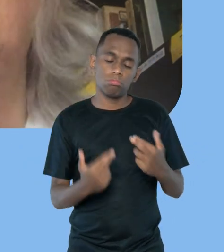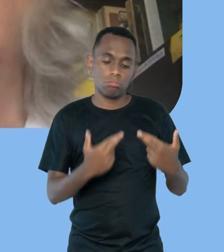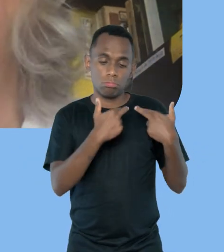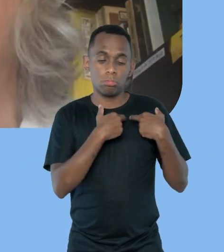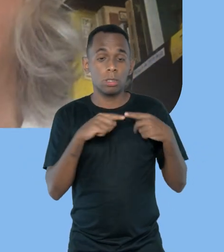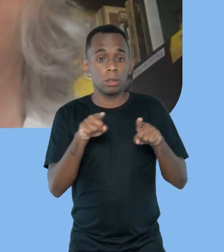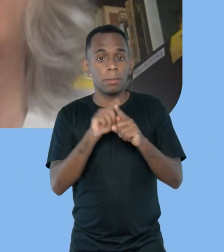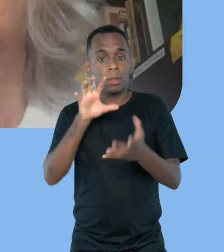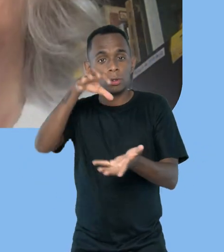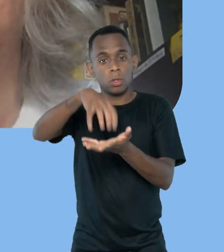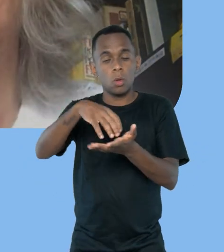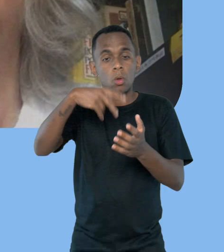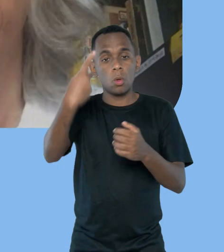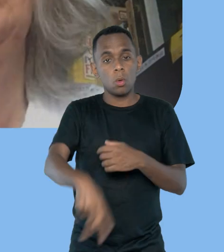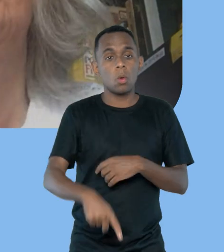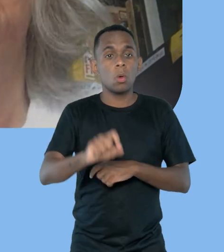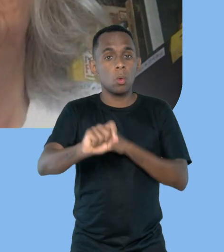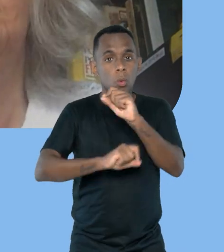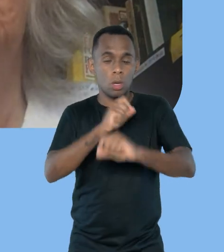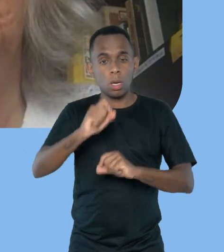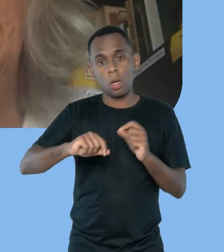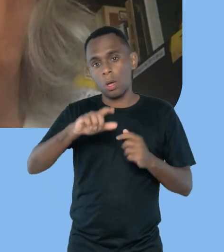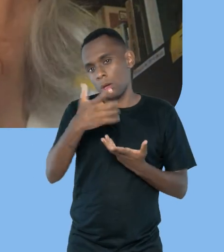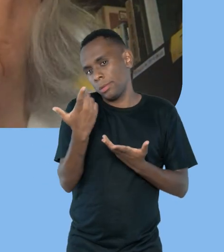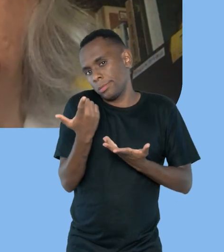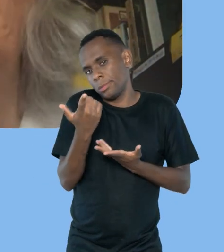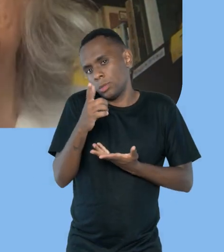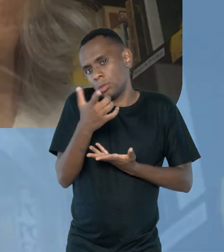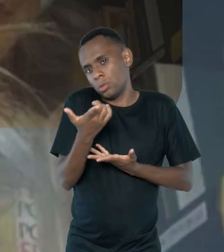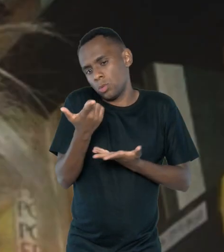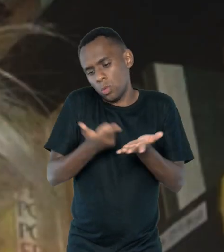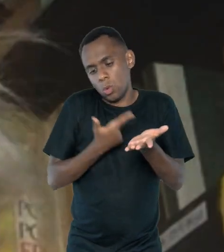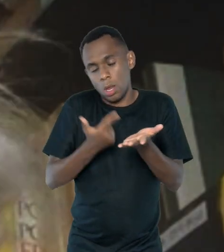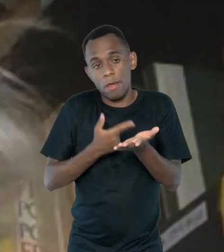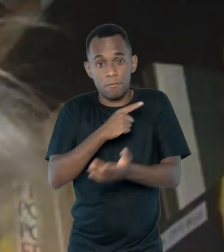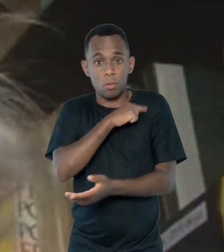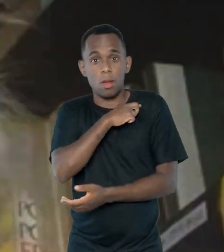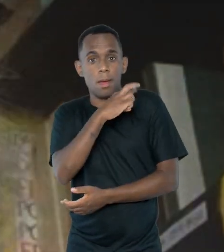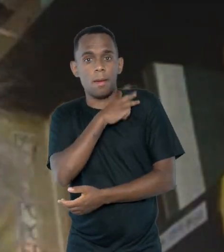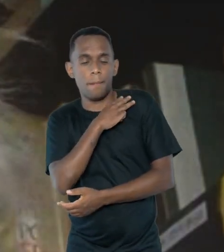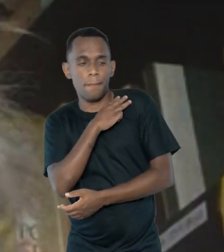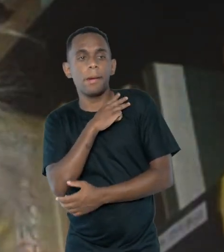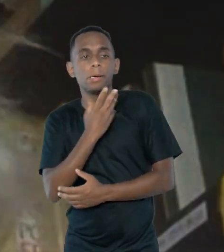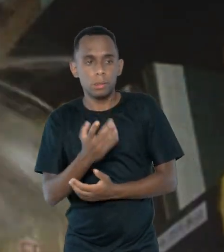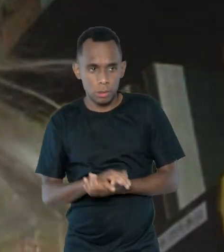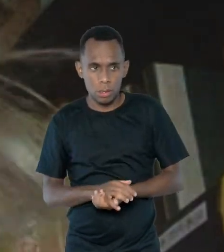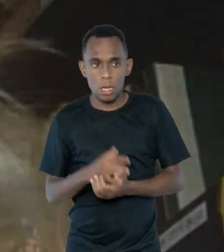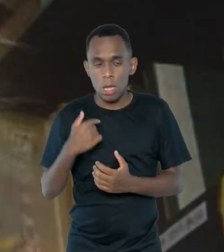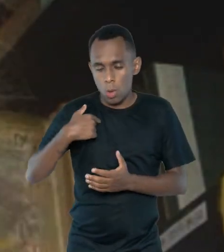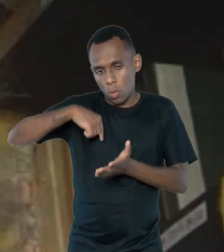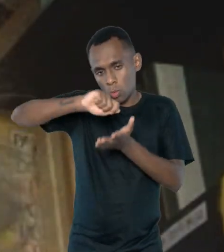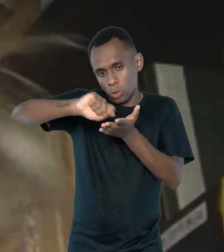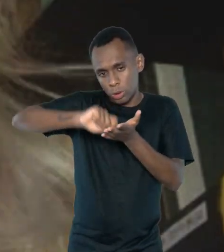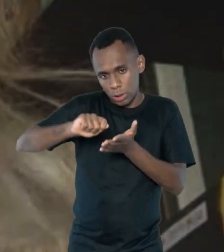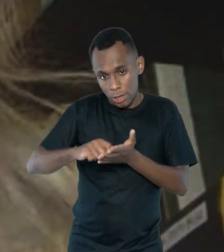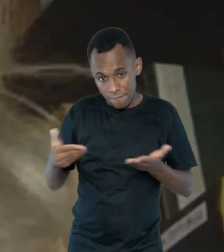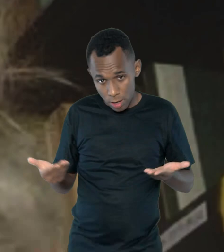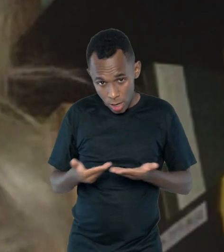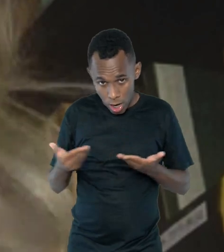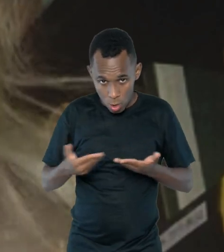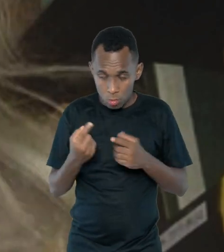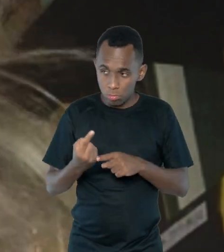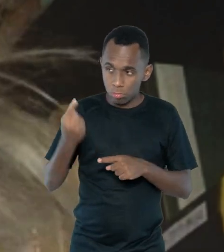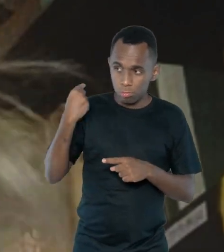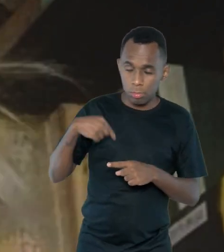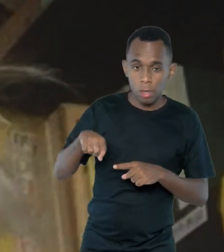a centralidade de um livro de ensino médio, no caso, o que eu estou escrevendo agora, o que eu